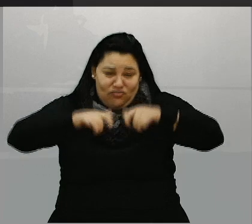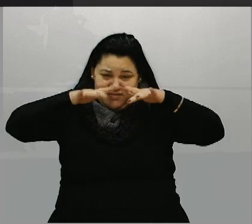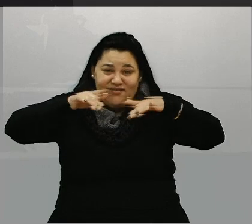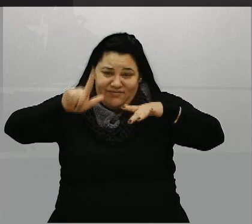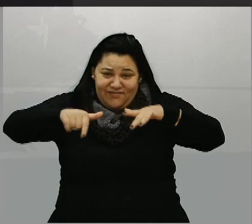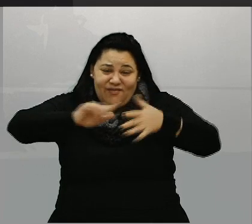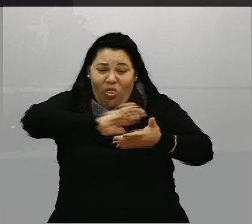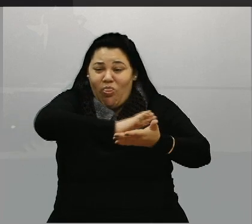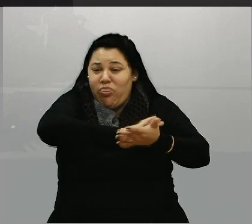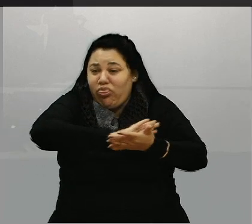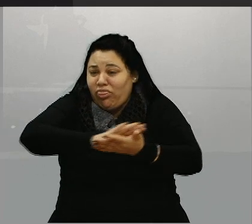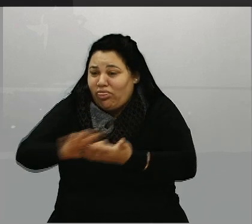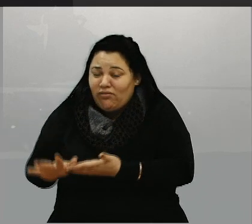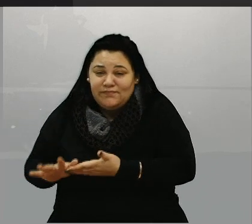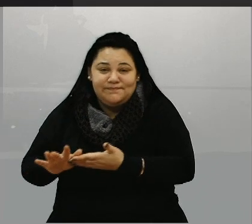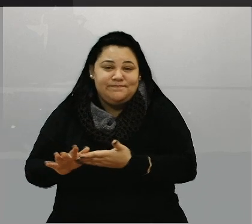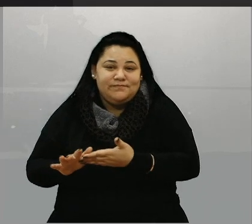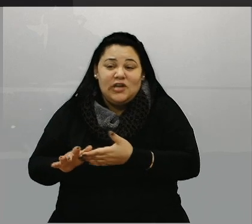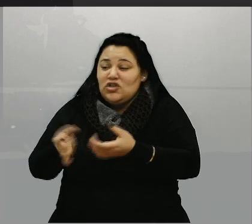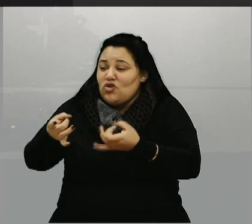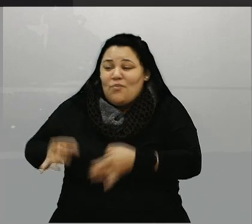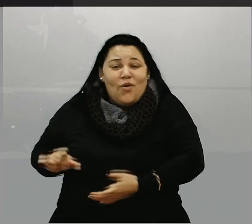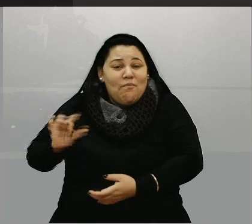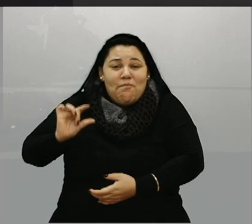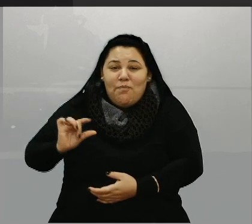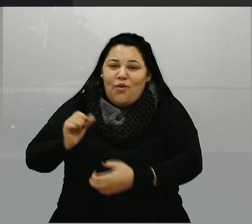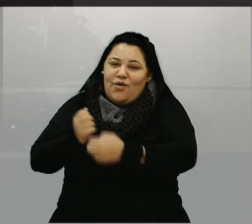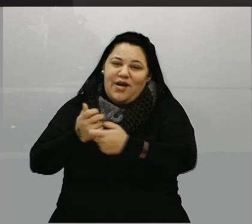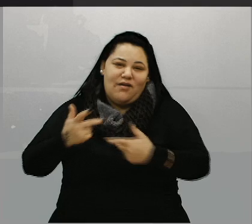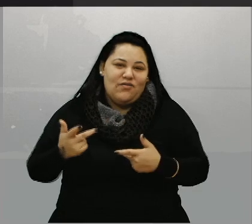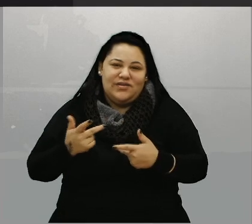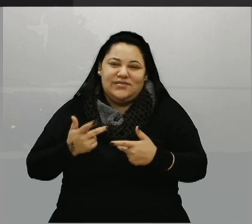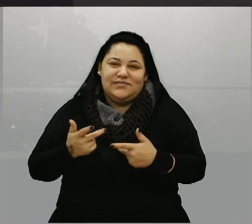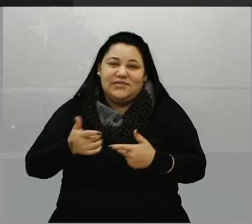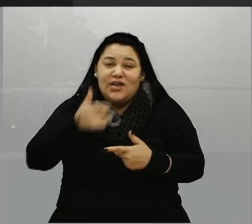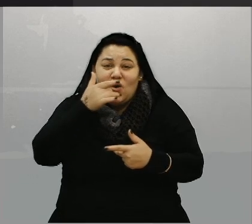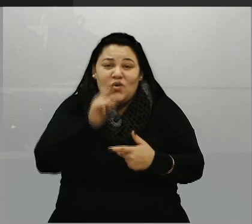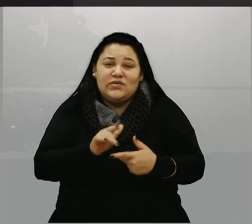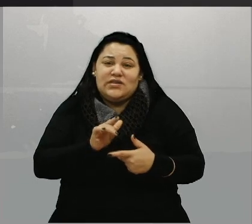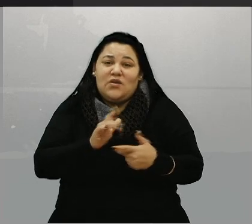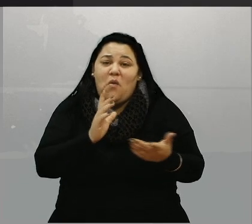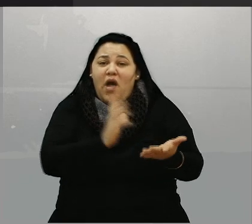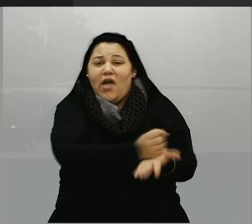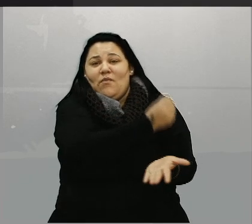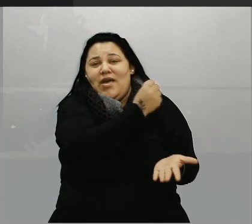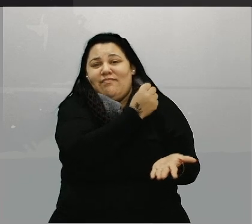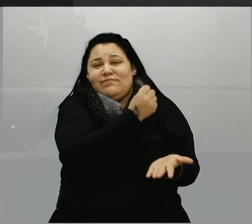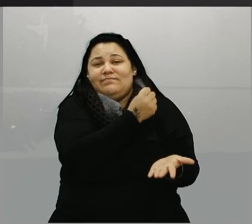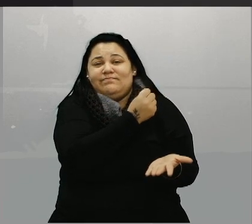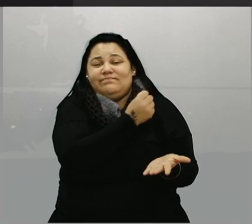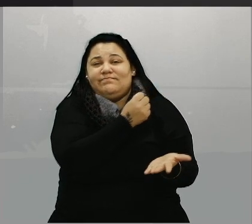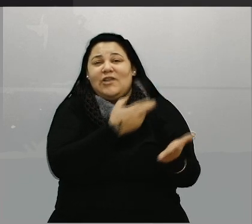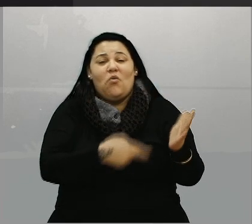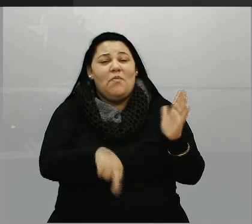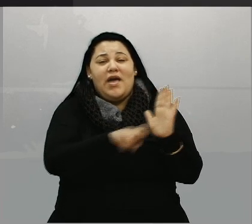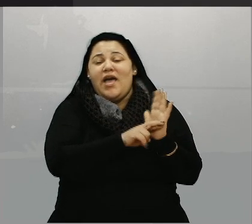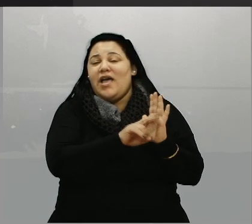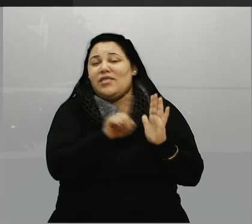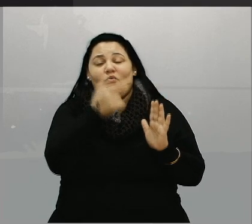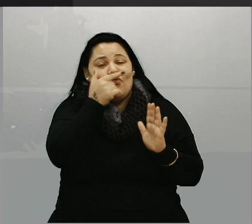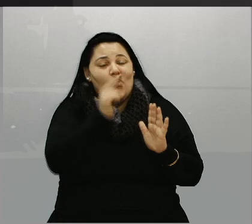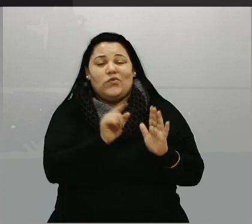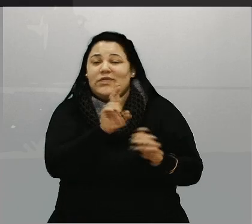O que sobrou, que foi pouca coisa que sobrou, que eles conseguiram salvar, eles não estão conseguindo